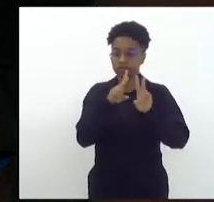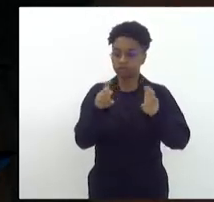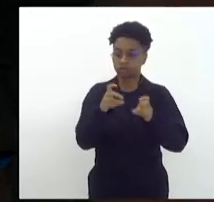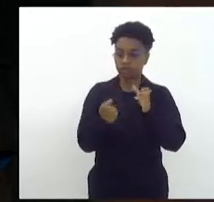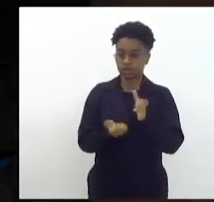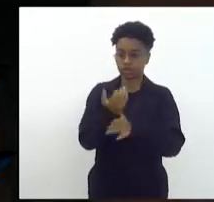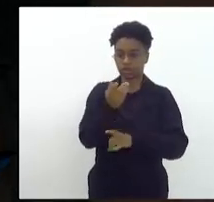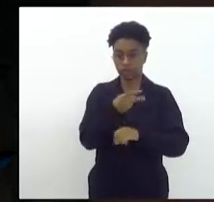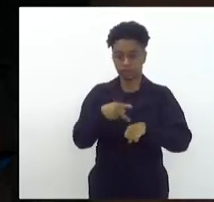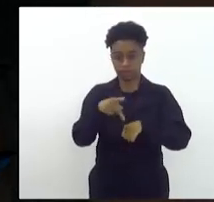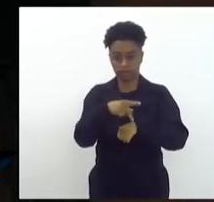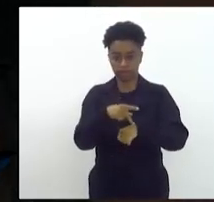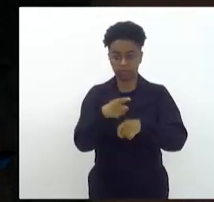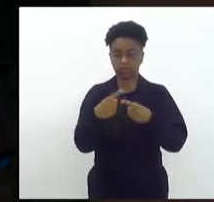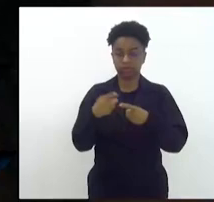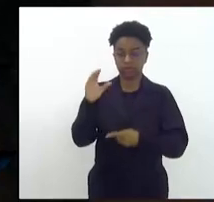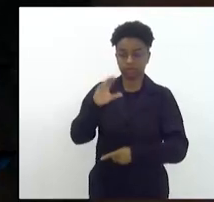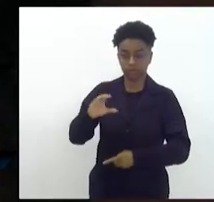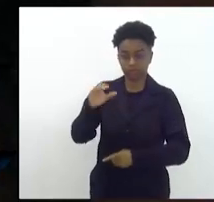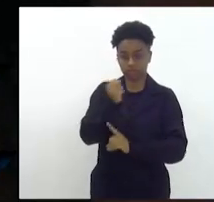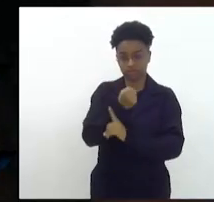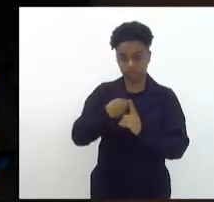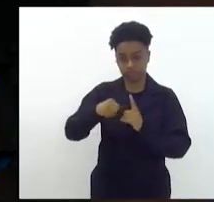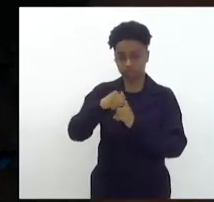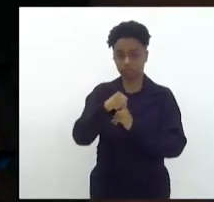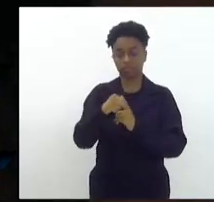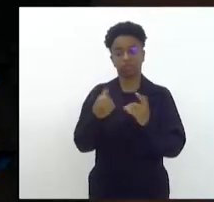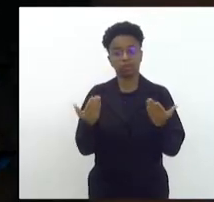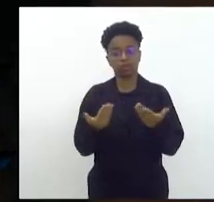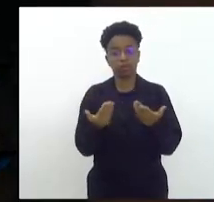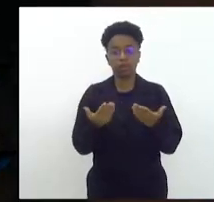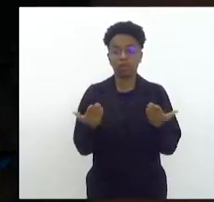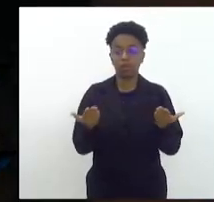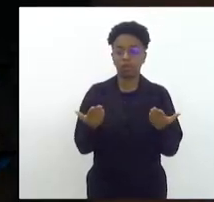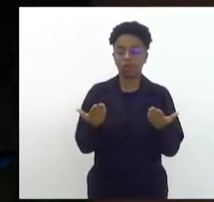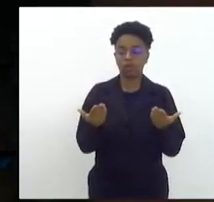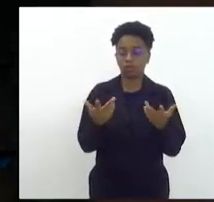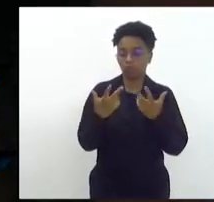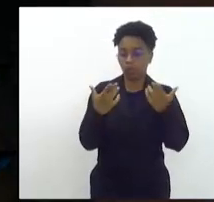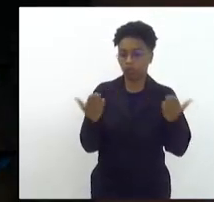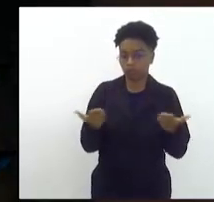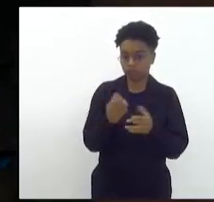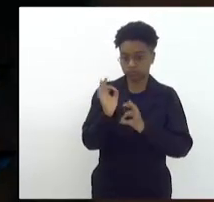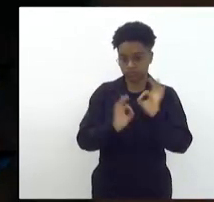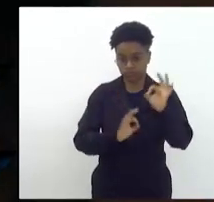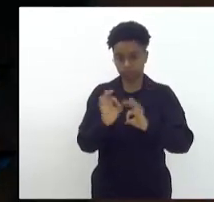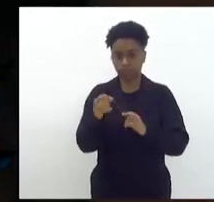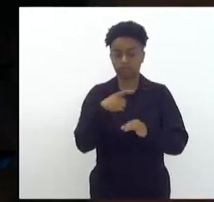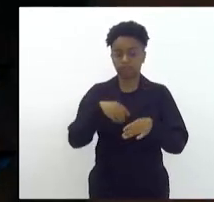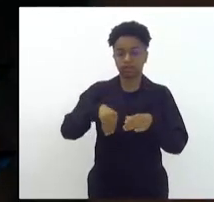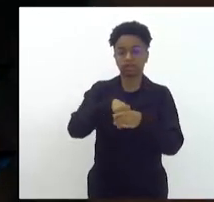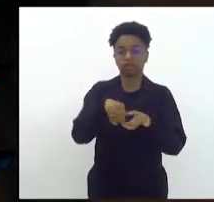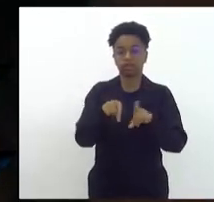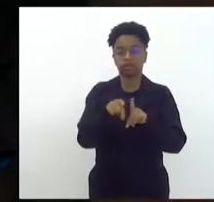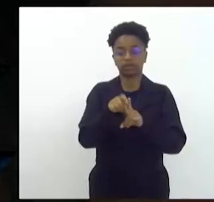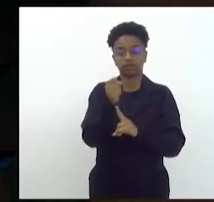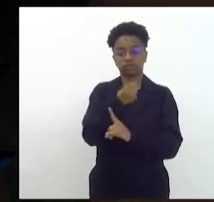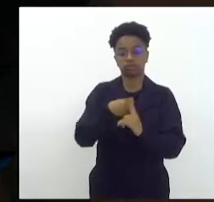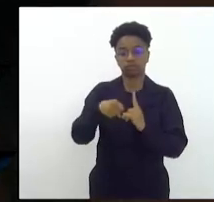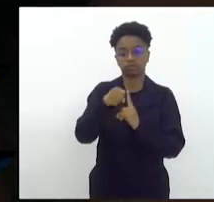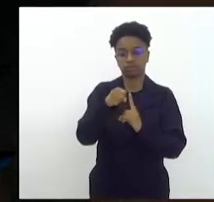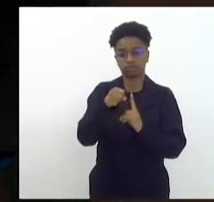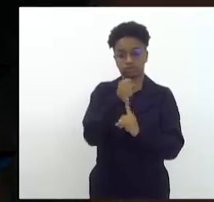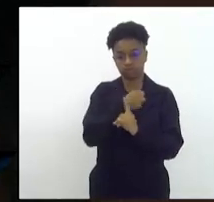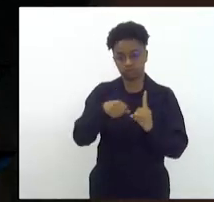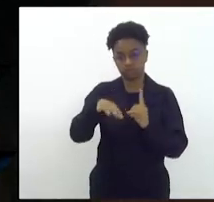país as Ciências Sociais como hoje são muitas vezes organizadas e dentro dela a sociologia foi